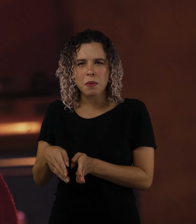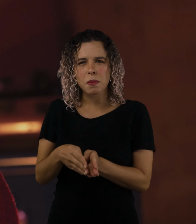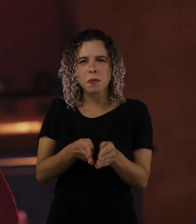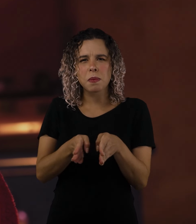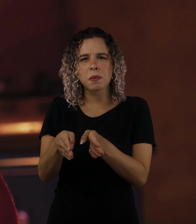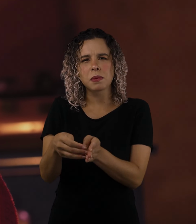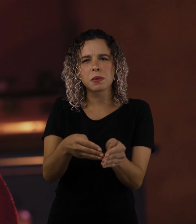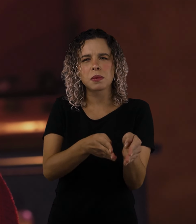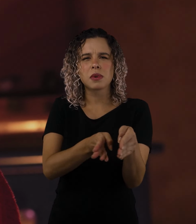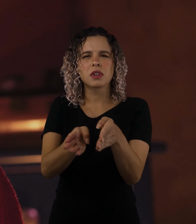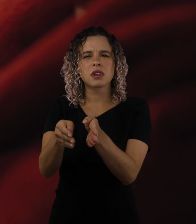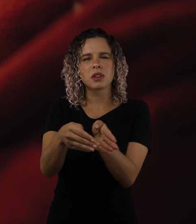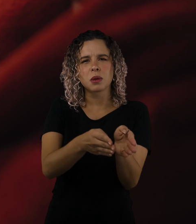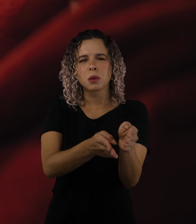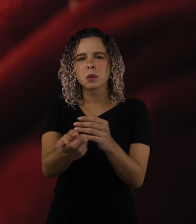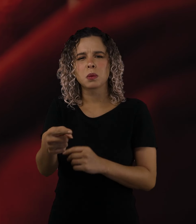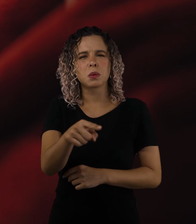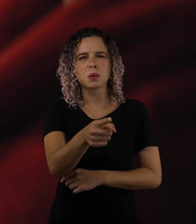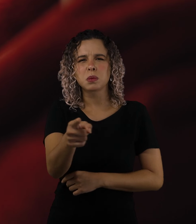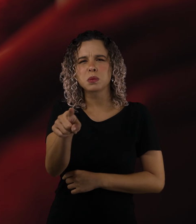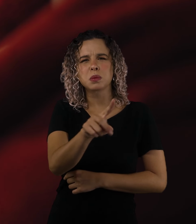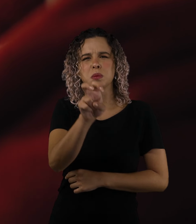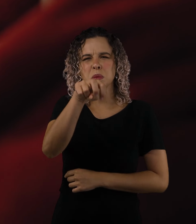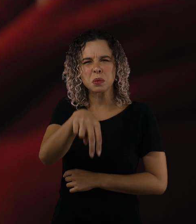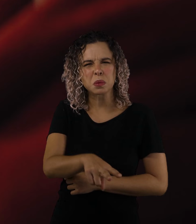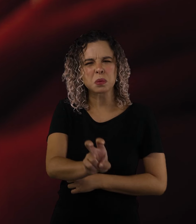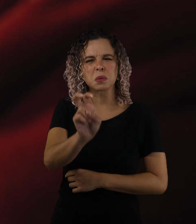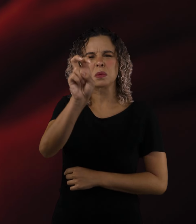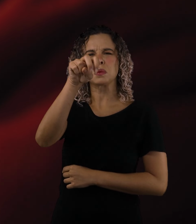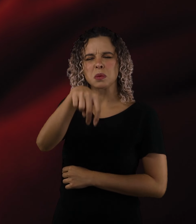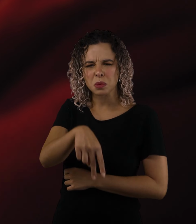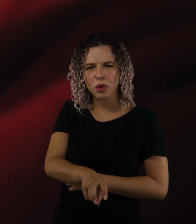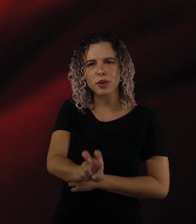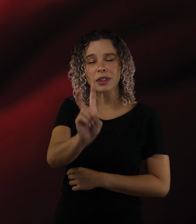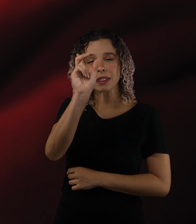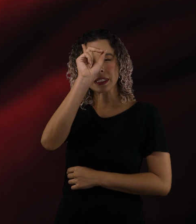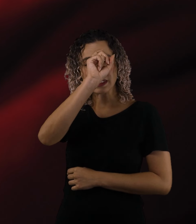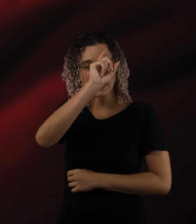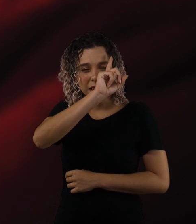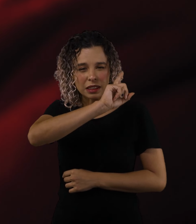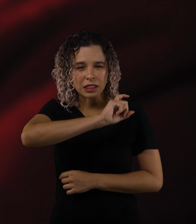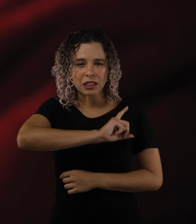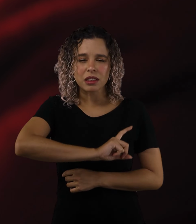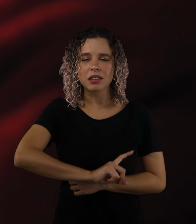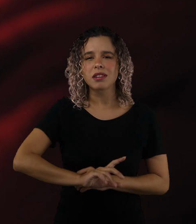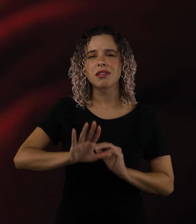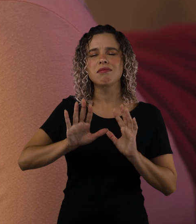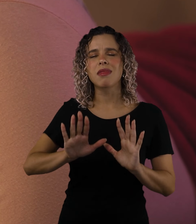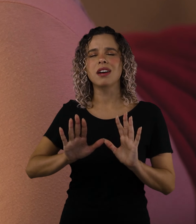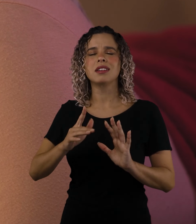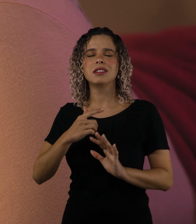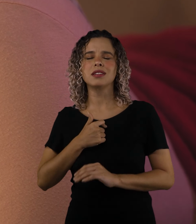No porta-retrato de ferro antigo da Bisa, eu com 1 ano entre a Marina e a Carol. But